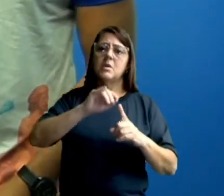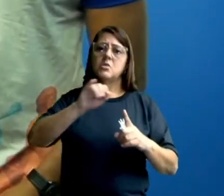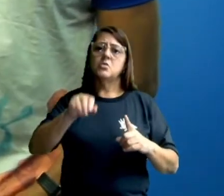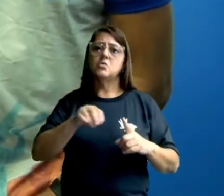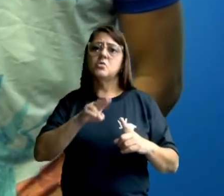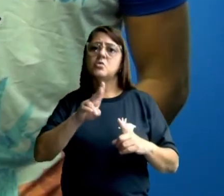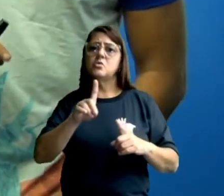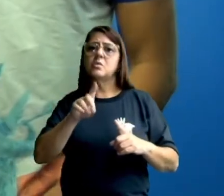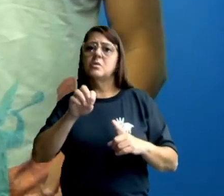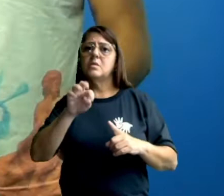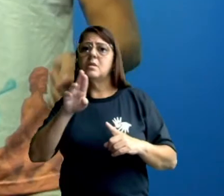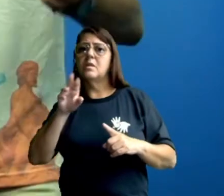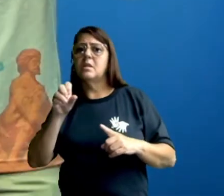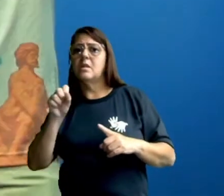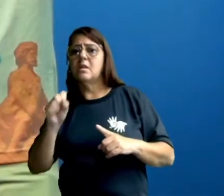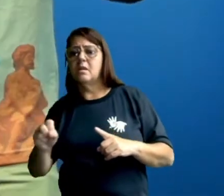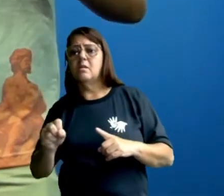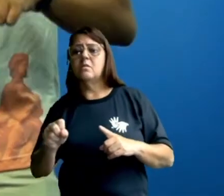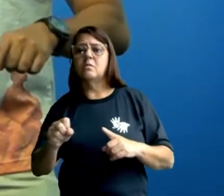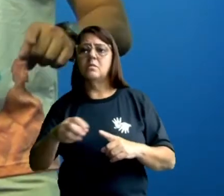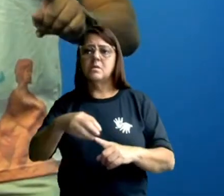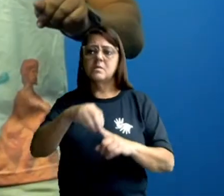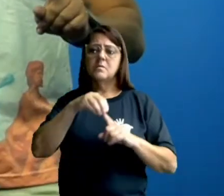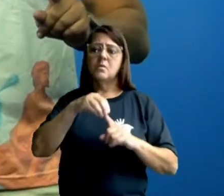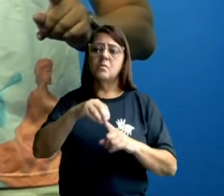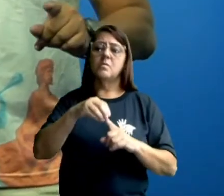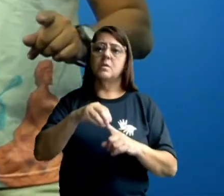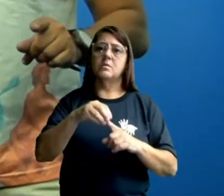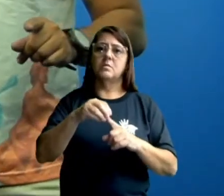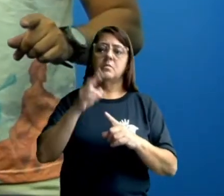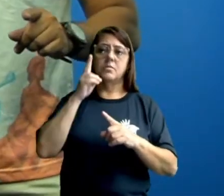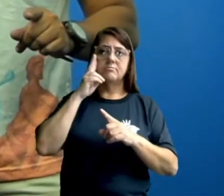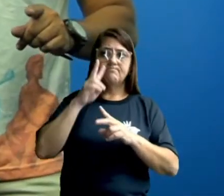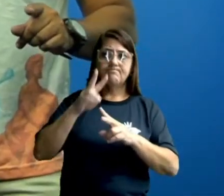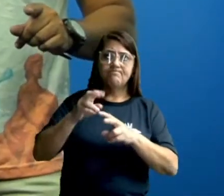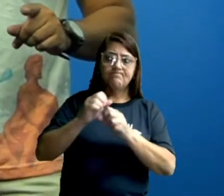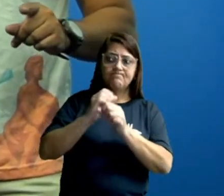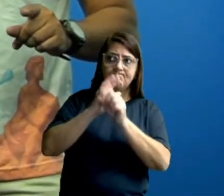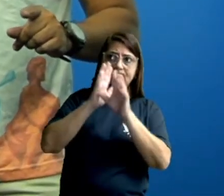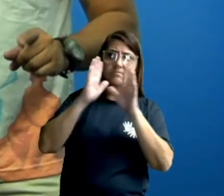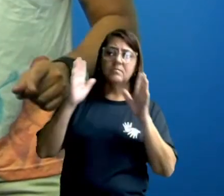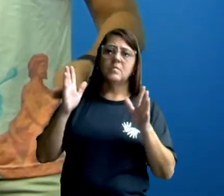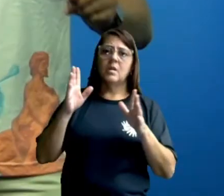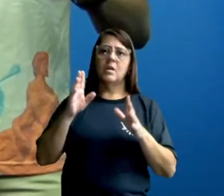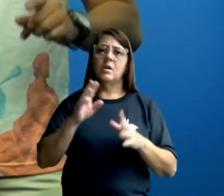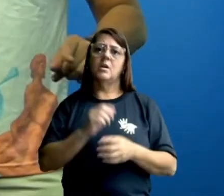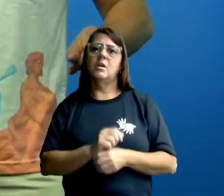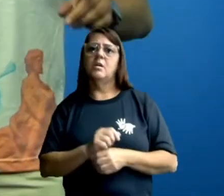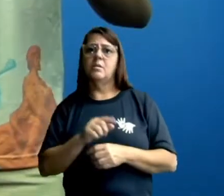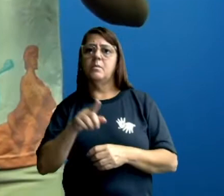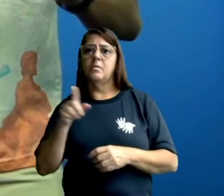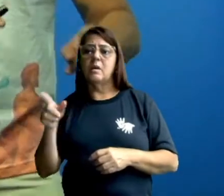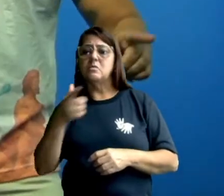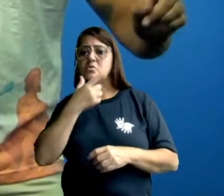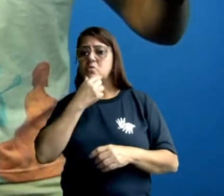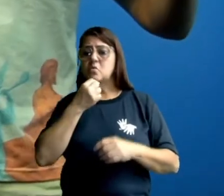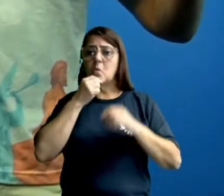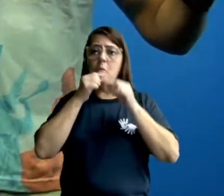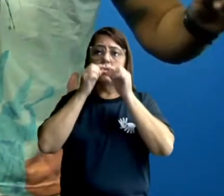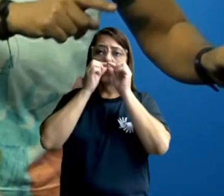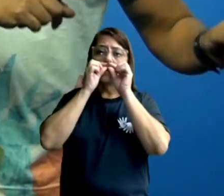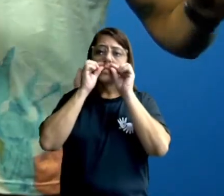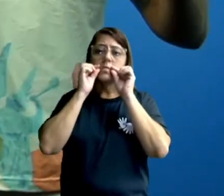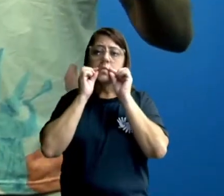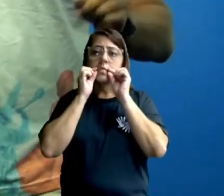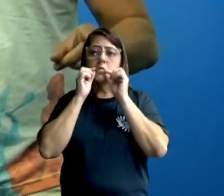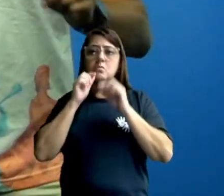é justamente por conta dessa visão de Hitler, em que os que